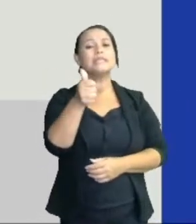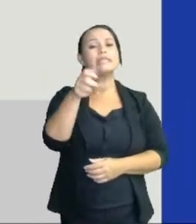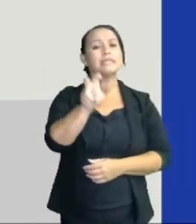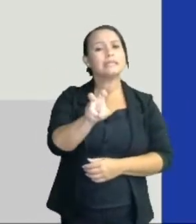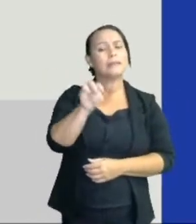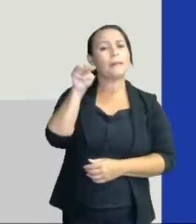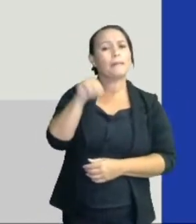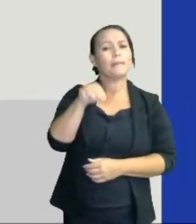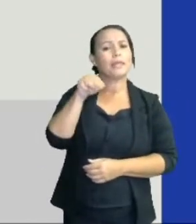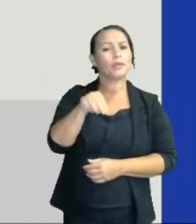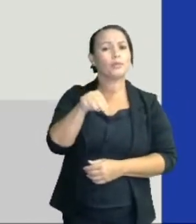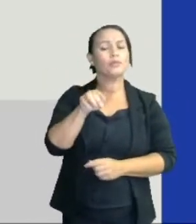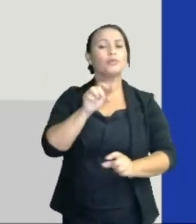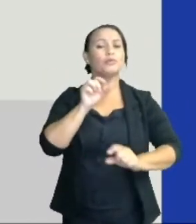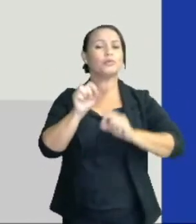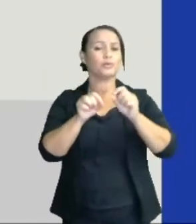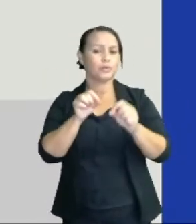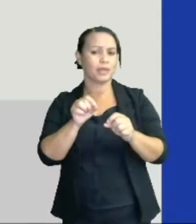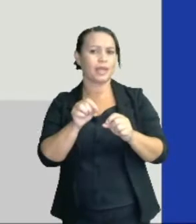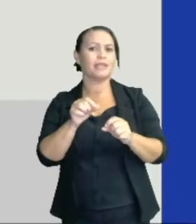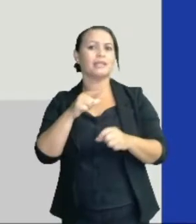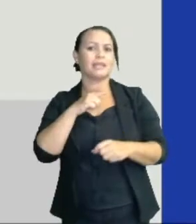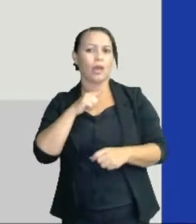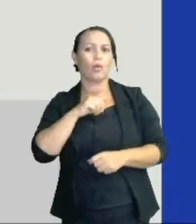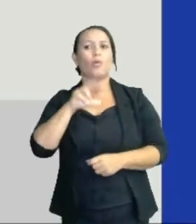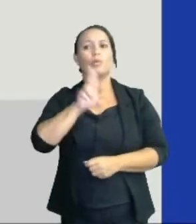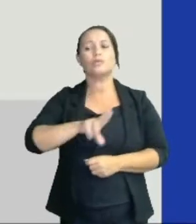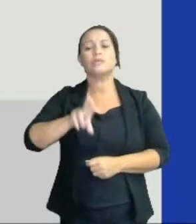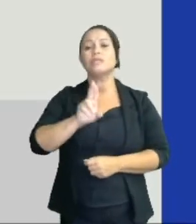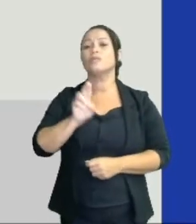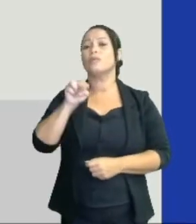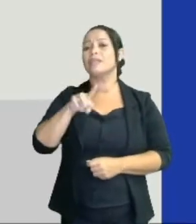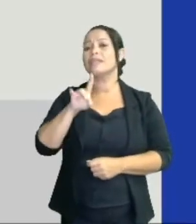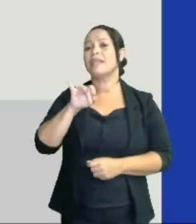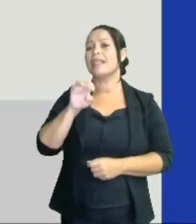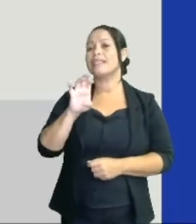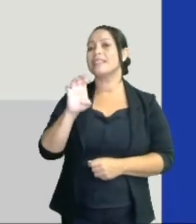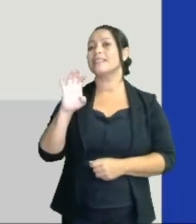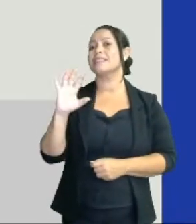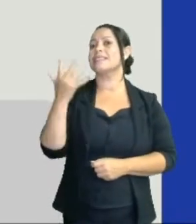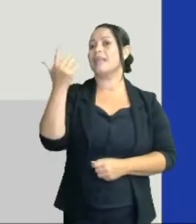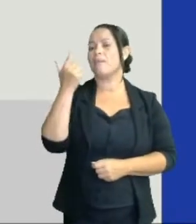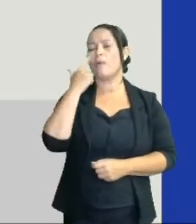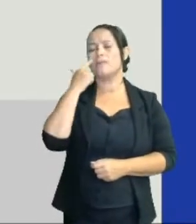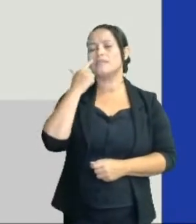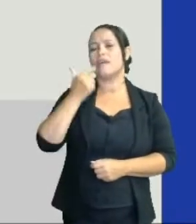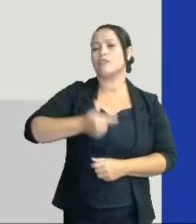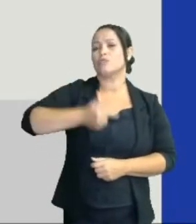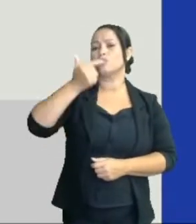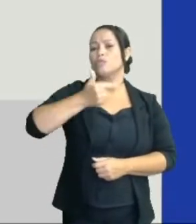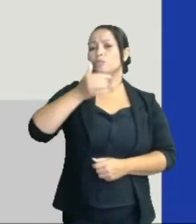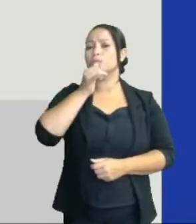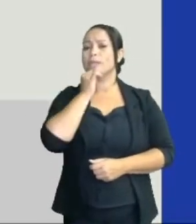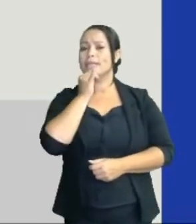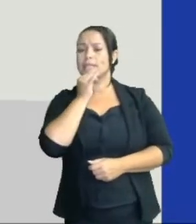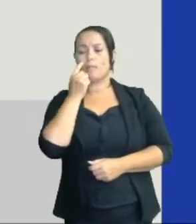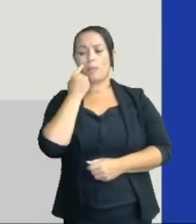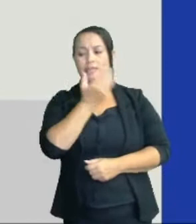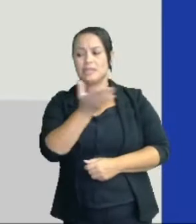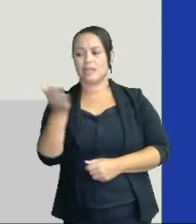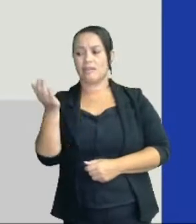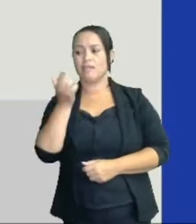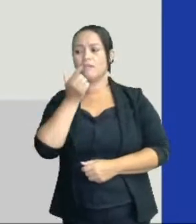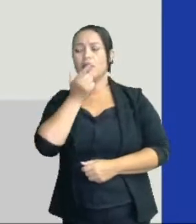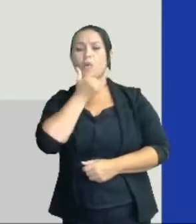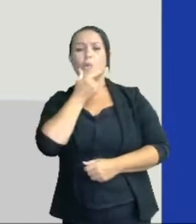está utilizando uma unidade de tempo. E aqui, no segundo exemplo, o rapaz está